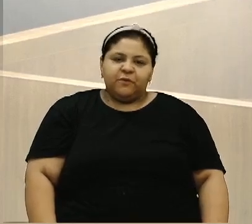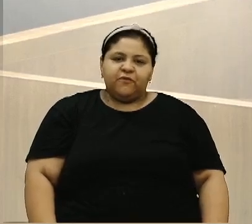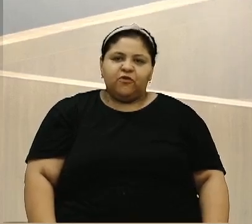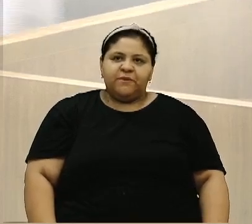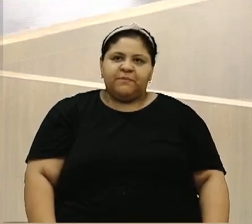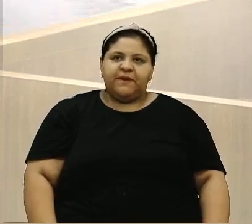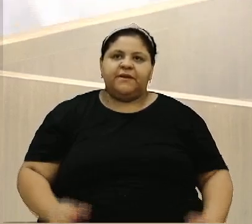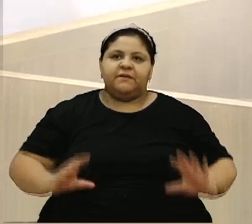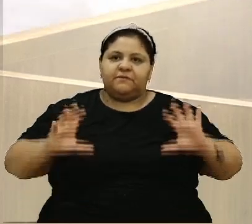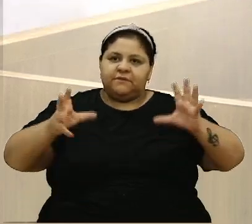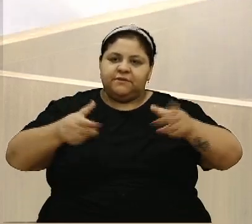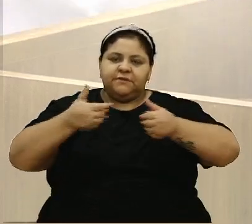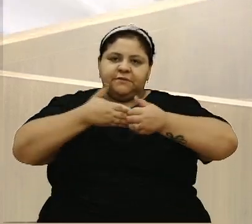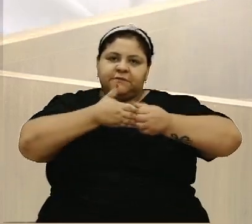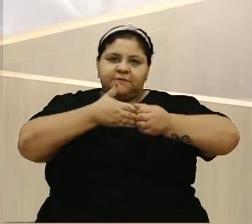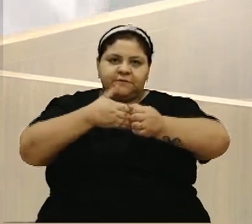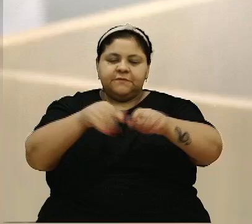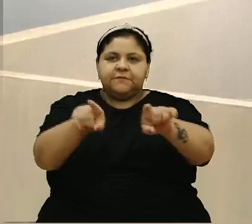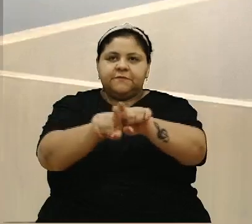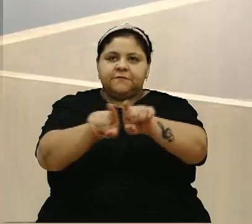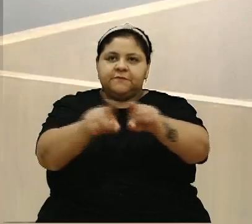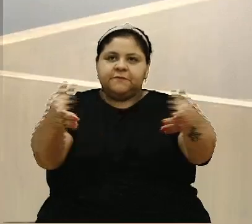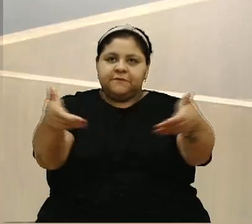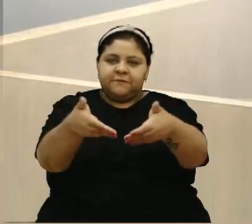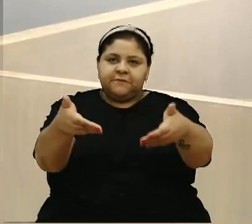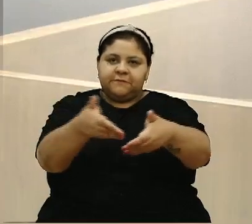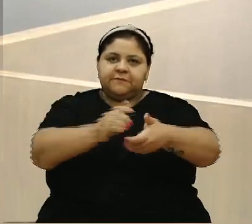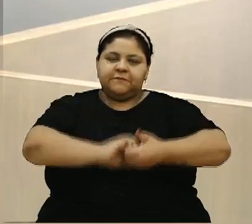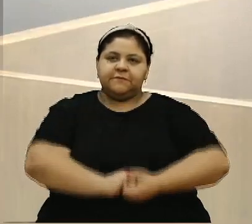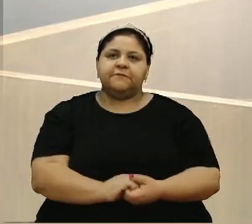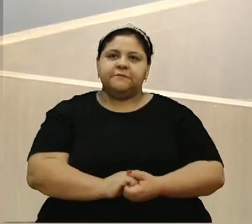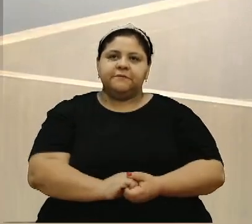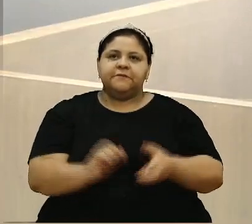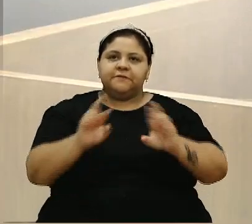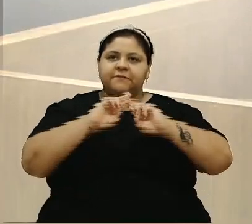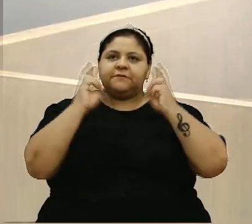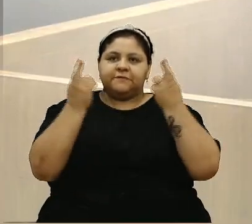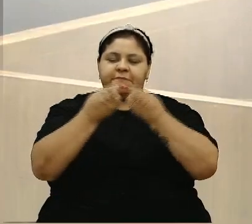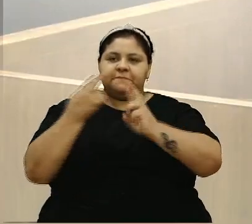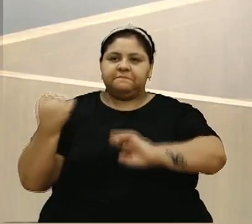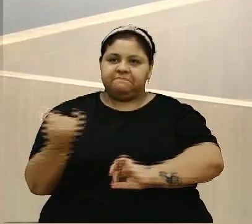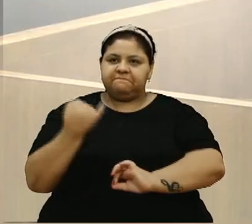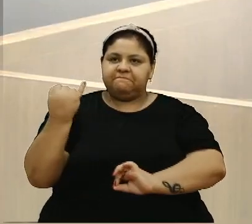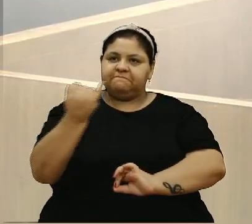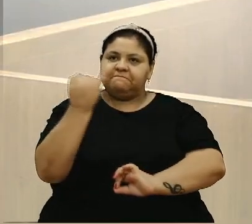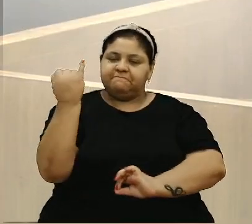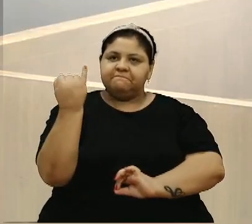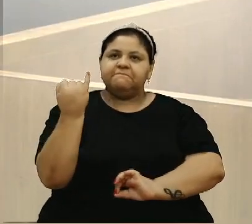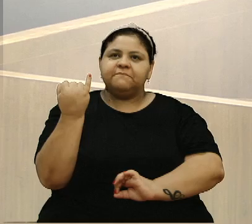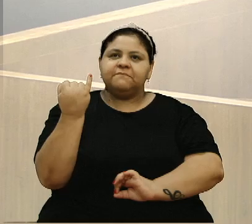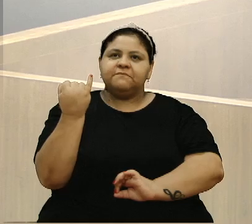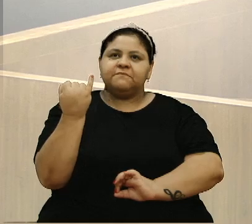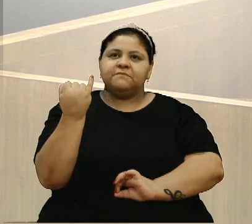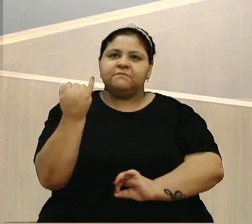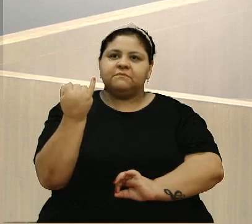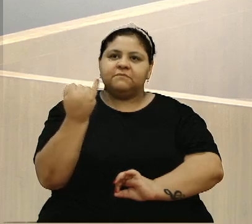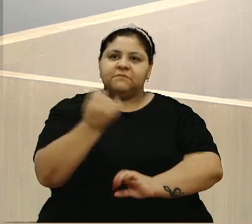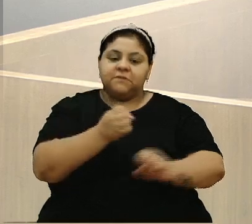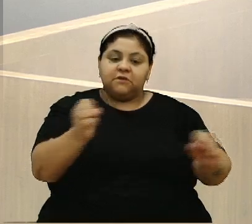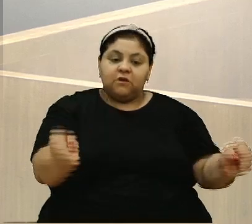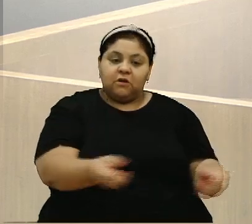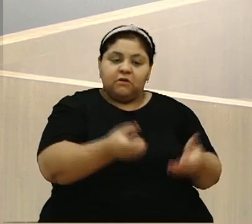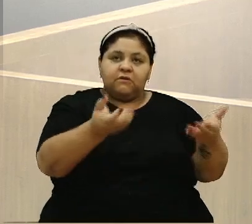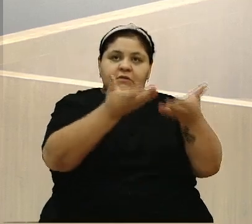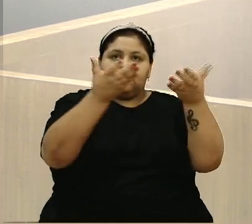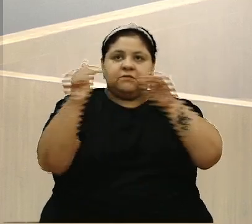a todos que nos acompanham também hoje aqui, nessa sessão tão importante em que a gente celebra